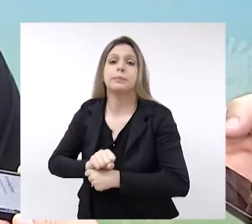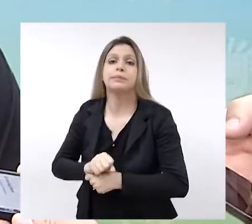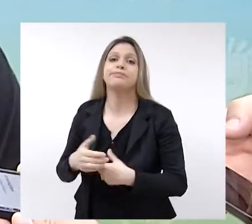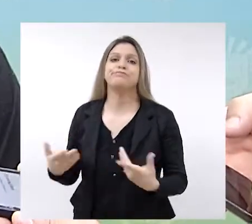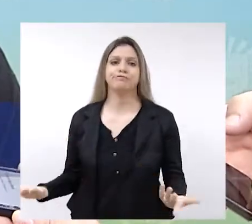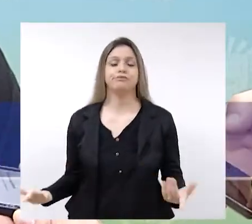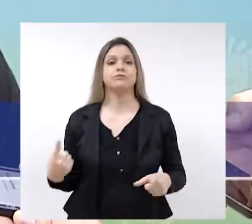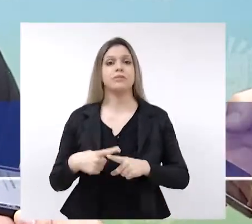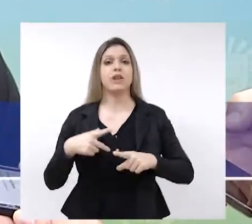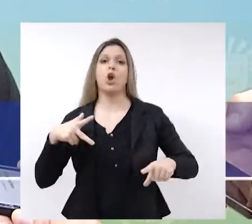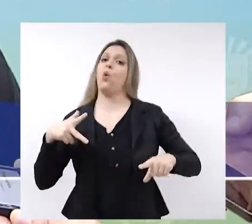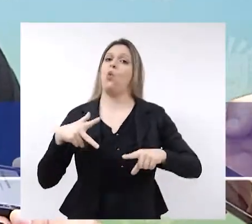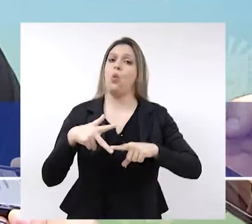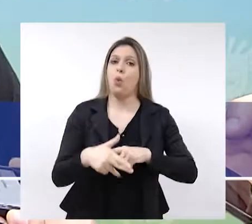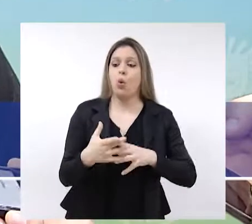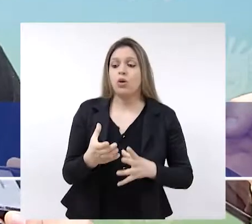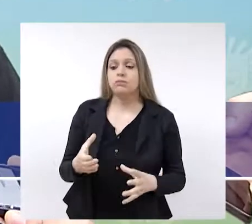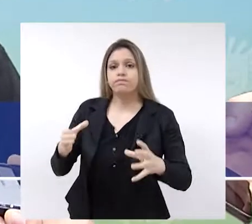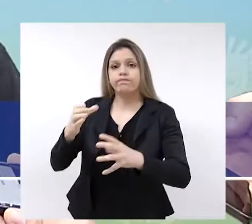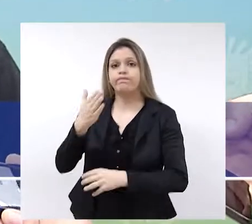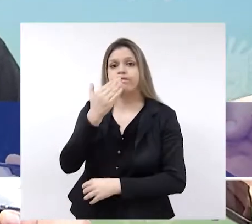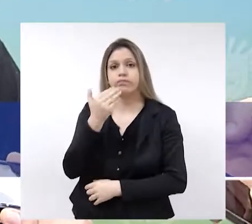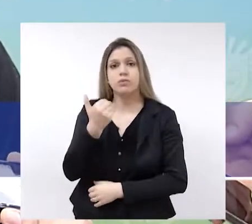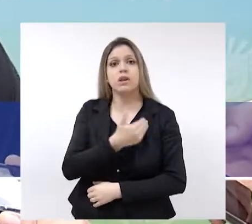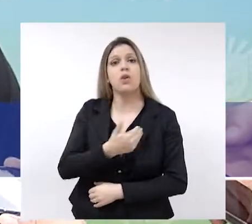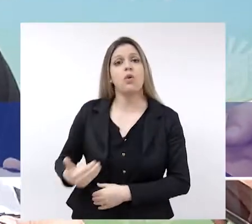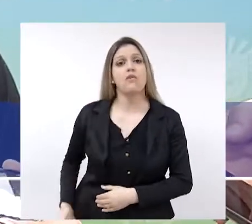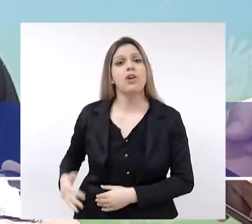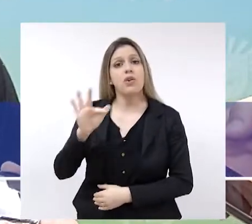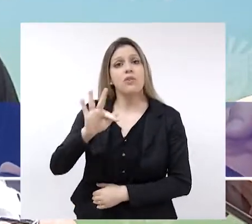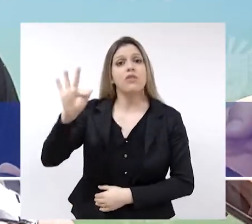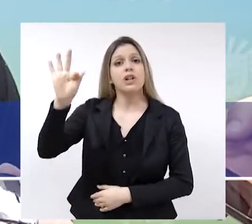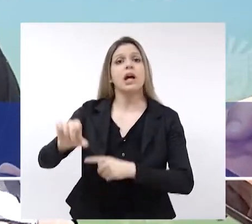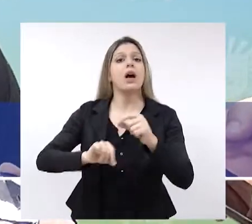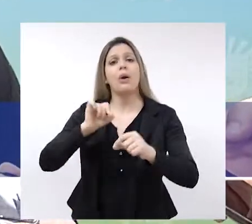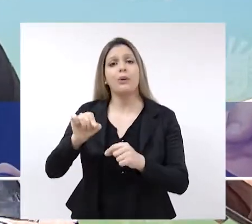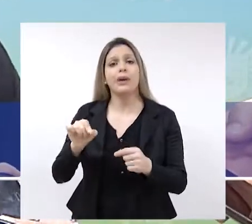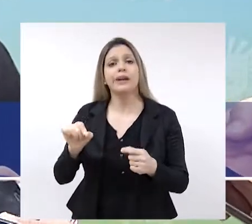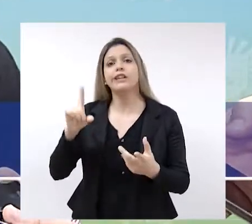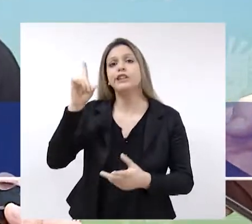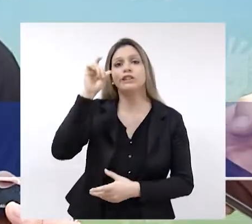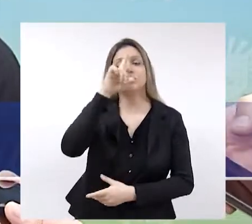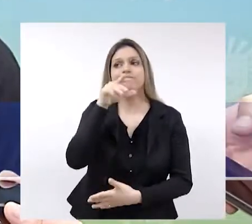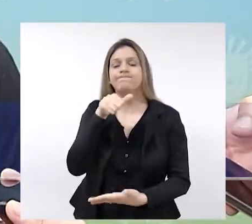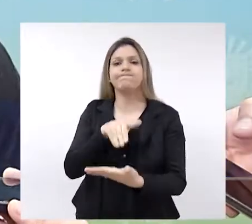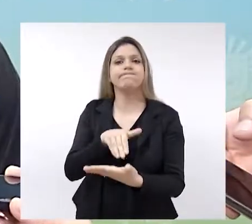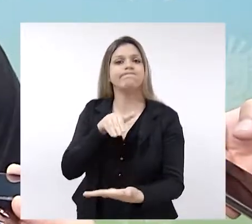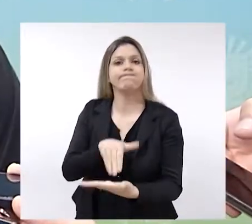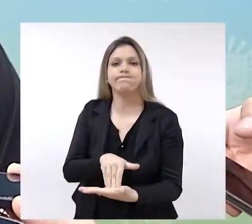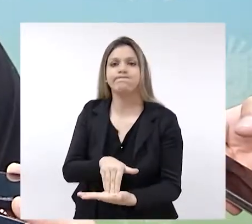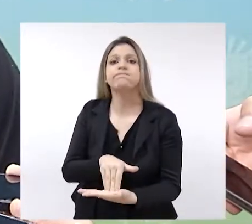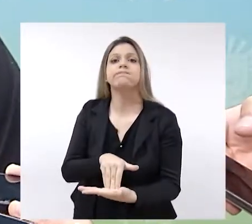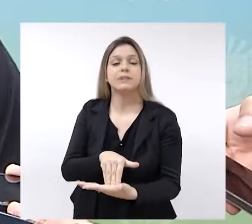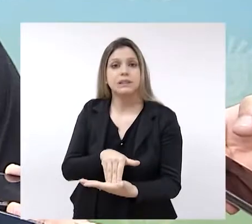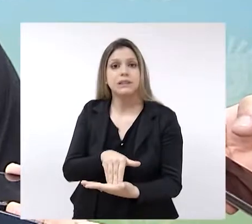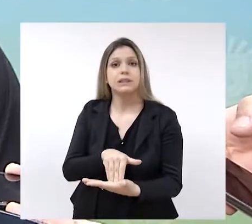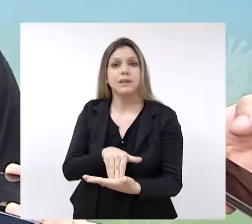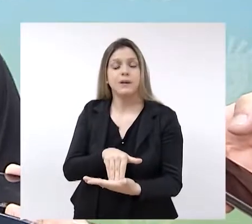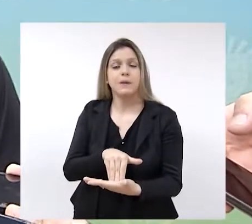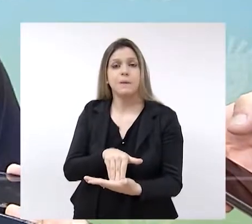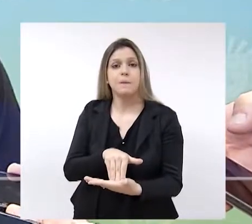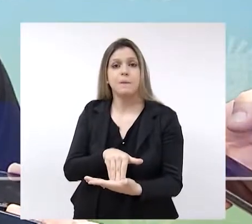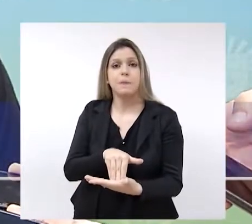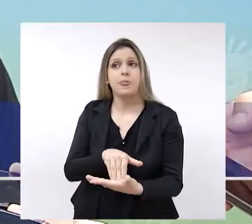corte da cesta básica que vinha do governo federal, dificultou muito mais ainda,